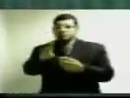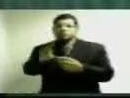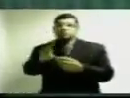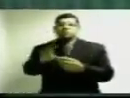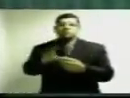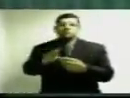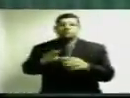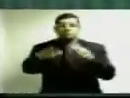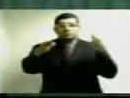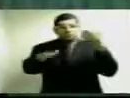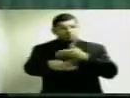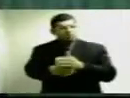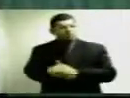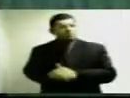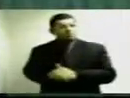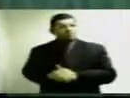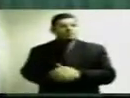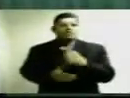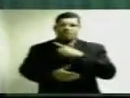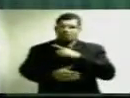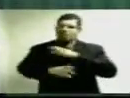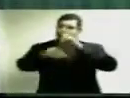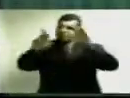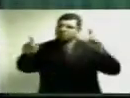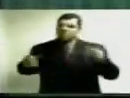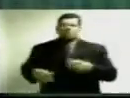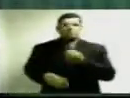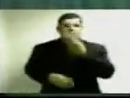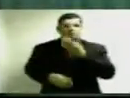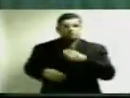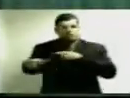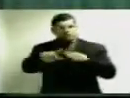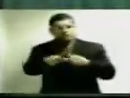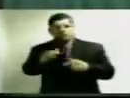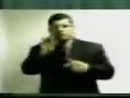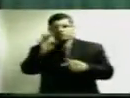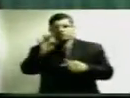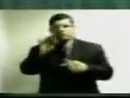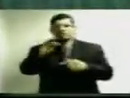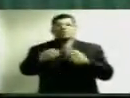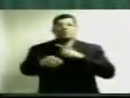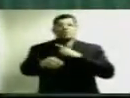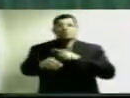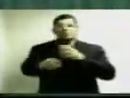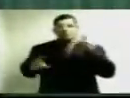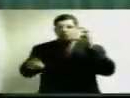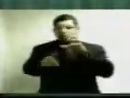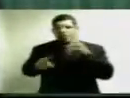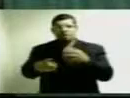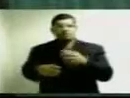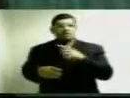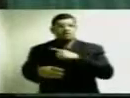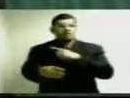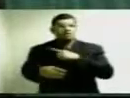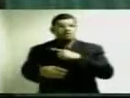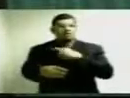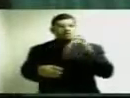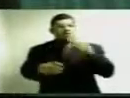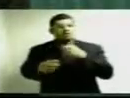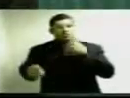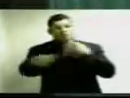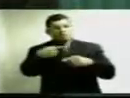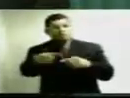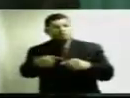a questão do edifício garagem, tá? Tem várias outras questões. Essa questão da fita, houve ou não chantagem, tentativa de